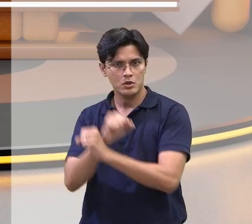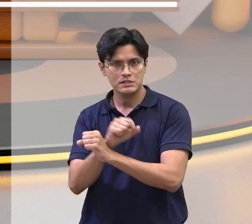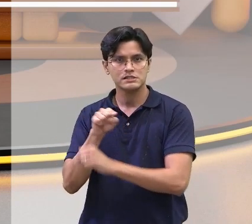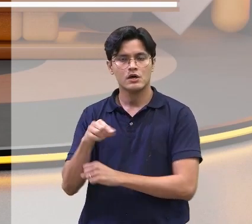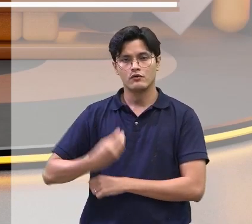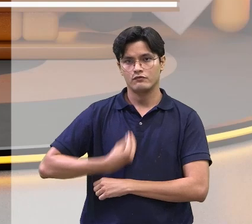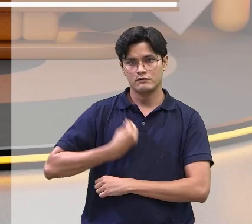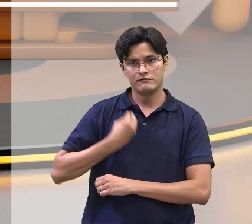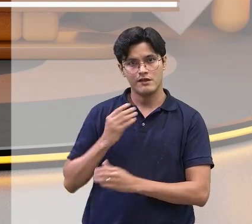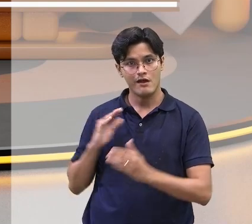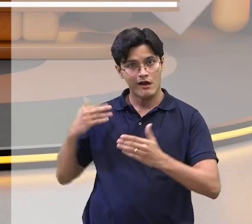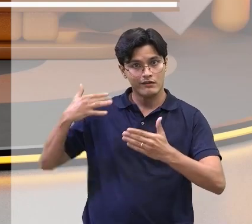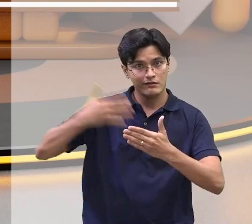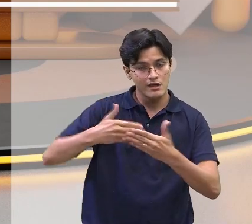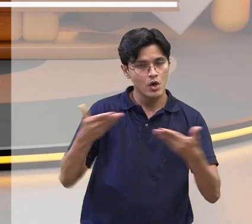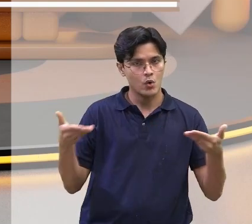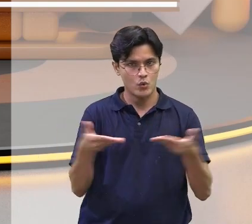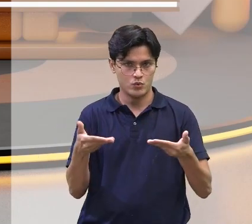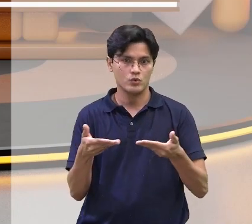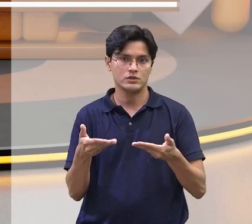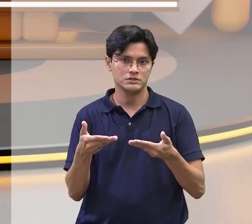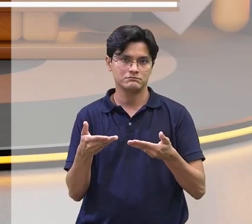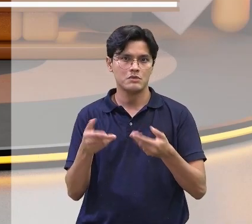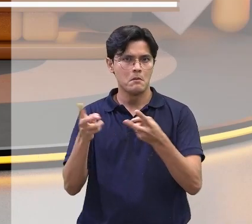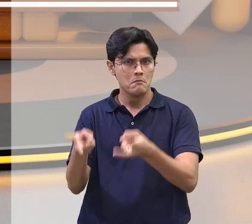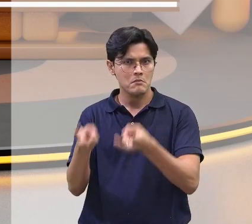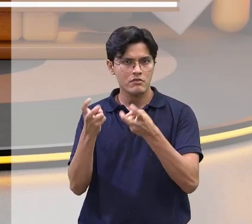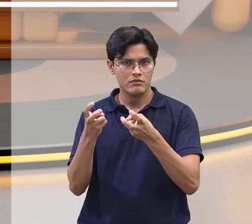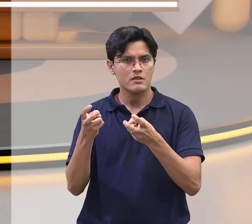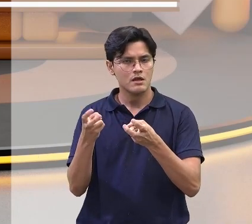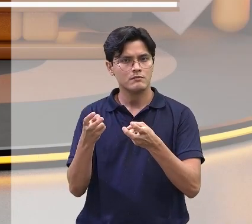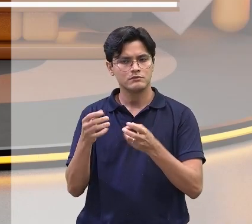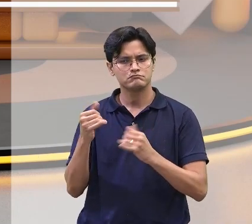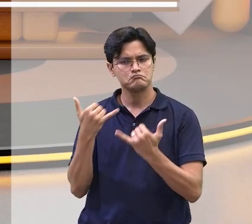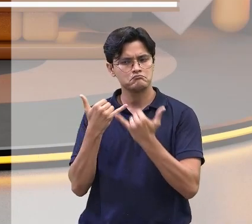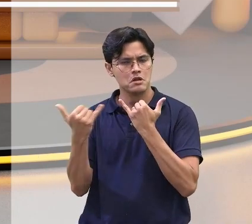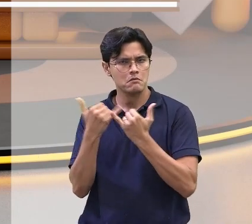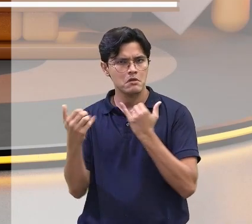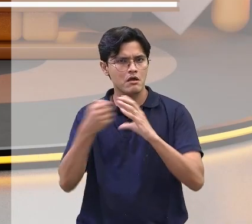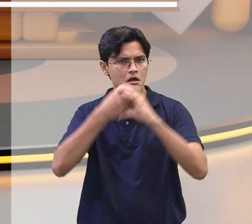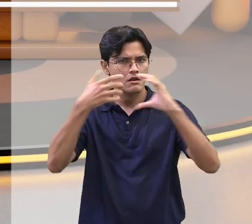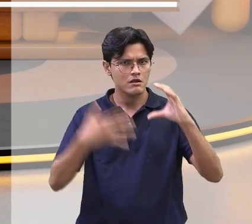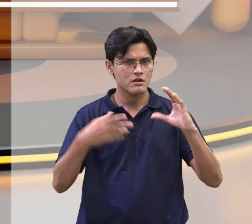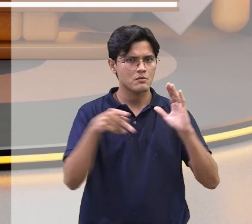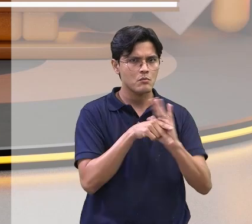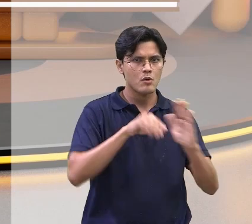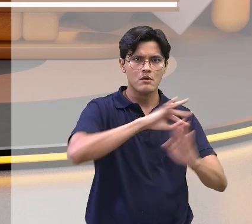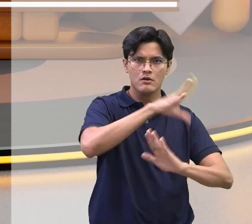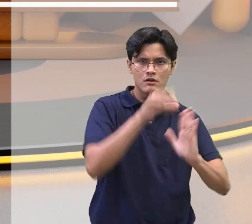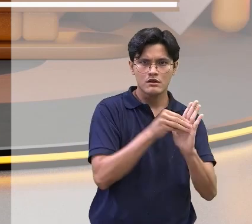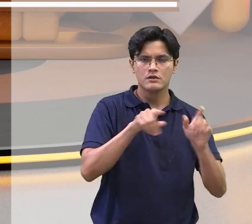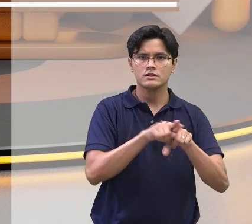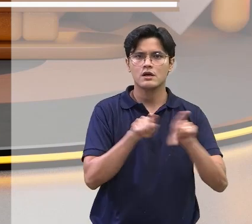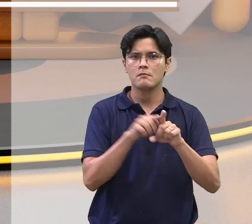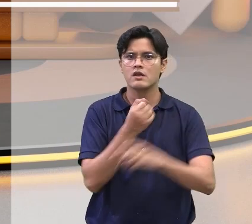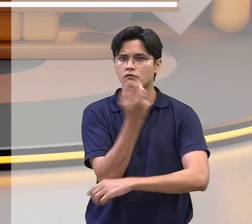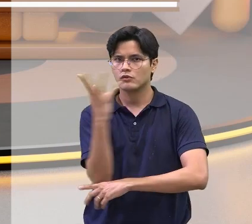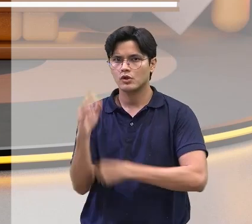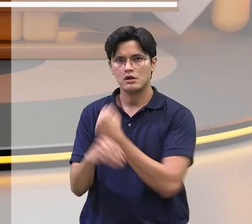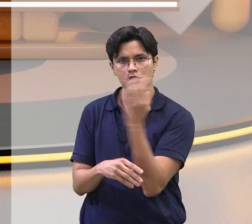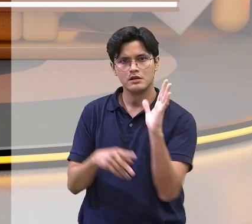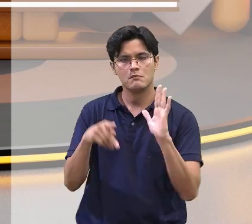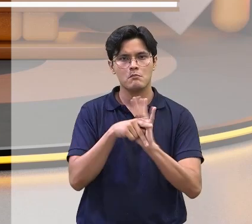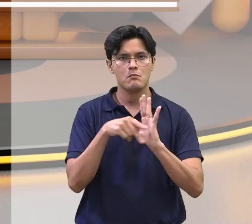consegue observar nessa imagem que ela é similar ao que a gente encontrou no Congo e encontramos aqui na floresta amazônica. Vamos verificar